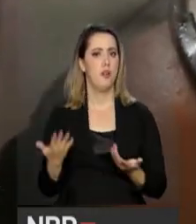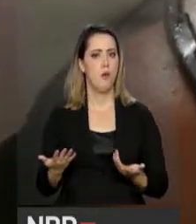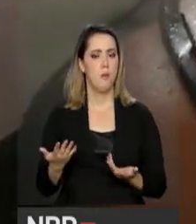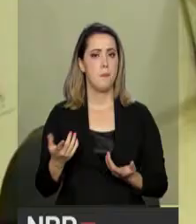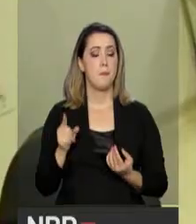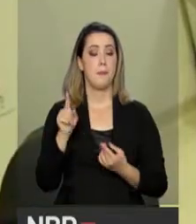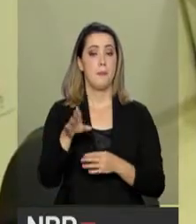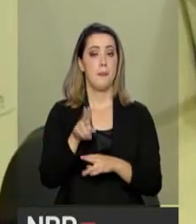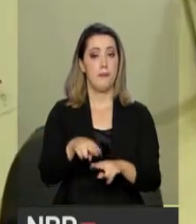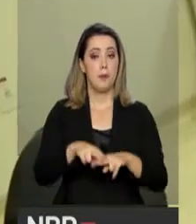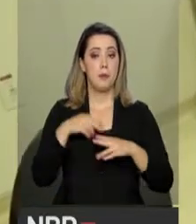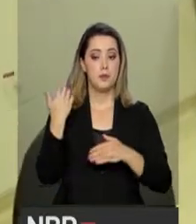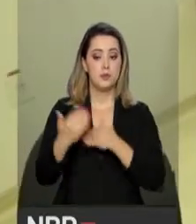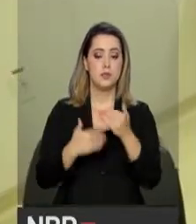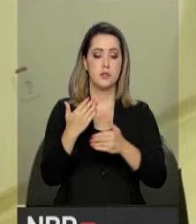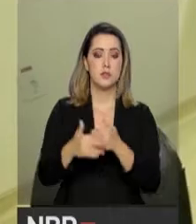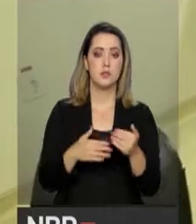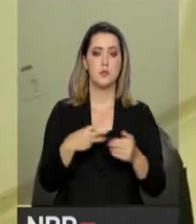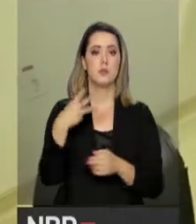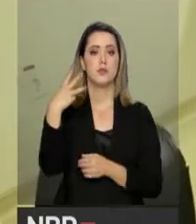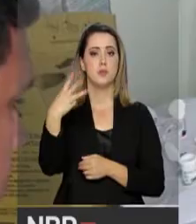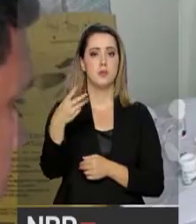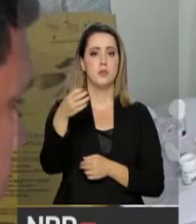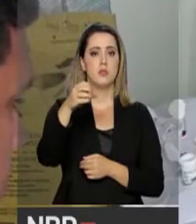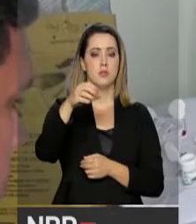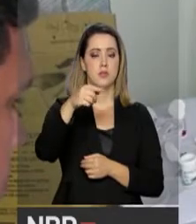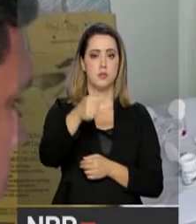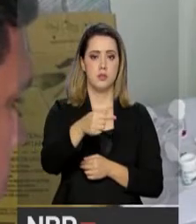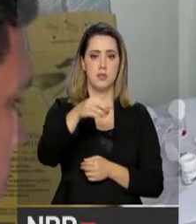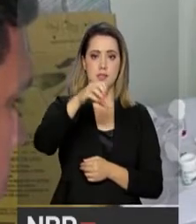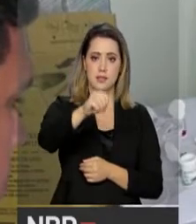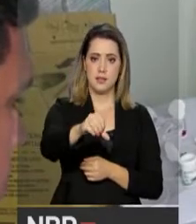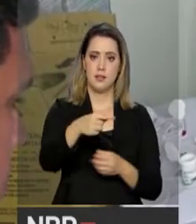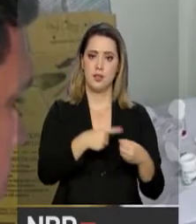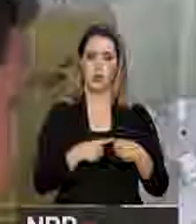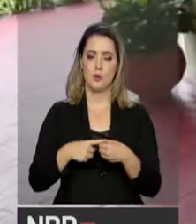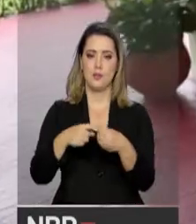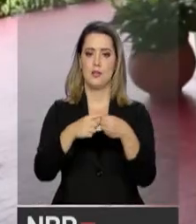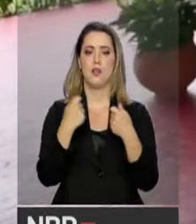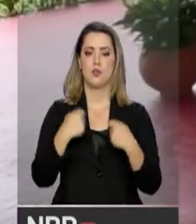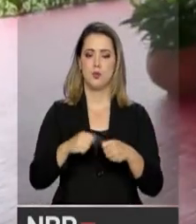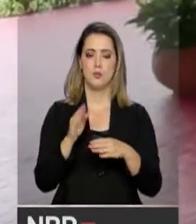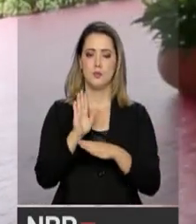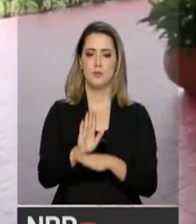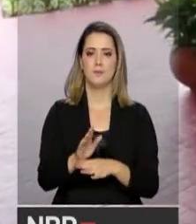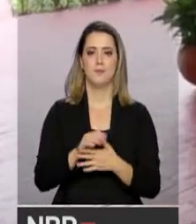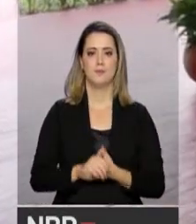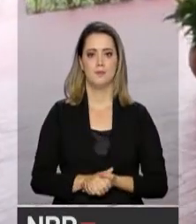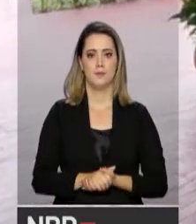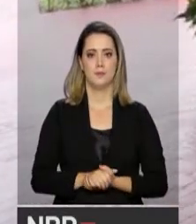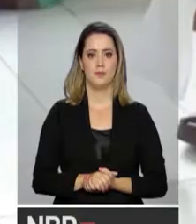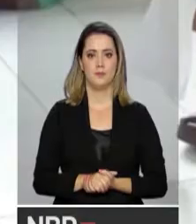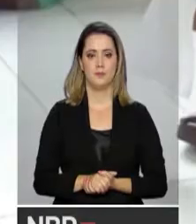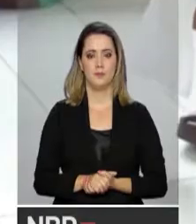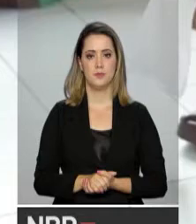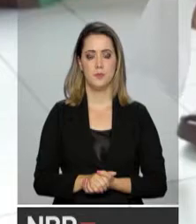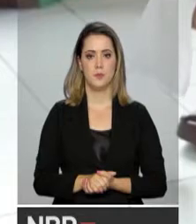em prol do desenvolvimento dos 379 municípios que temos pela frente.